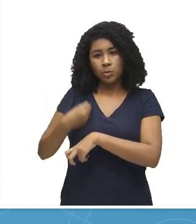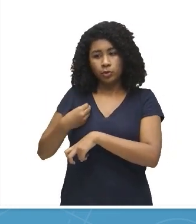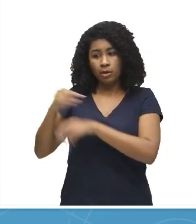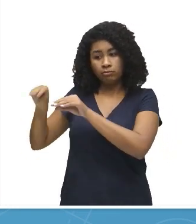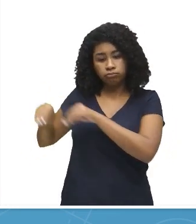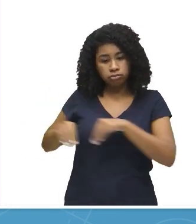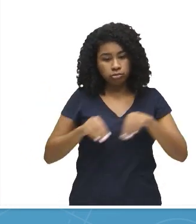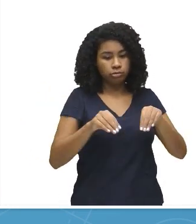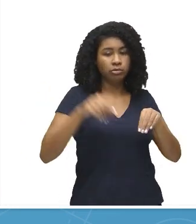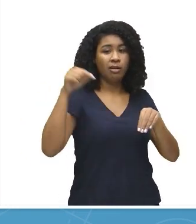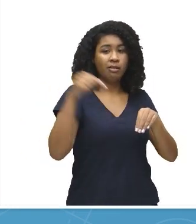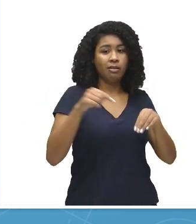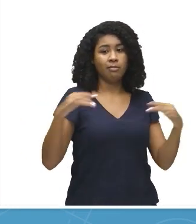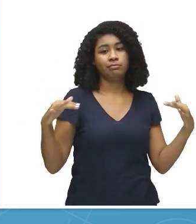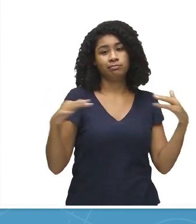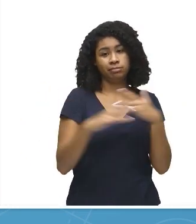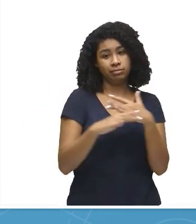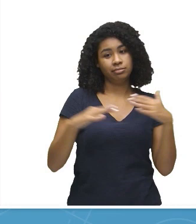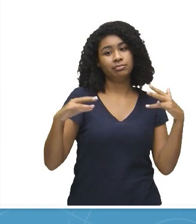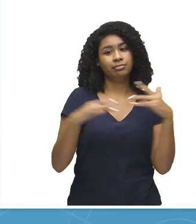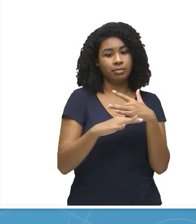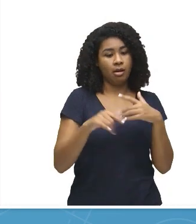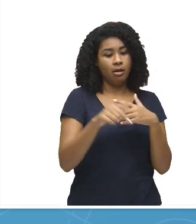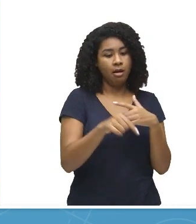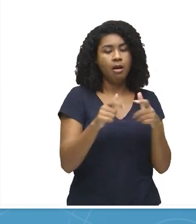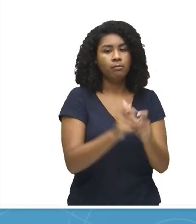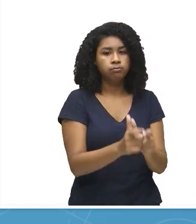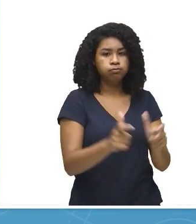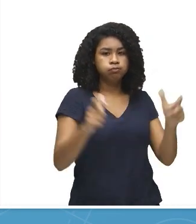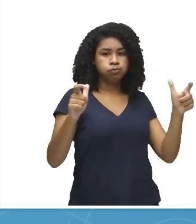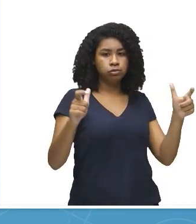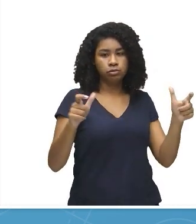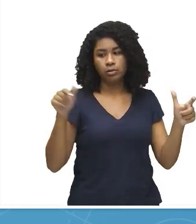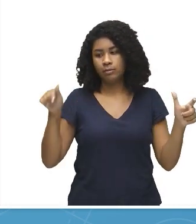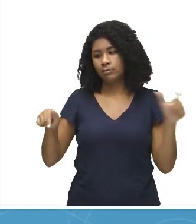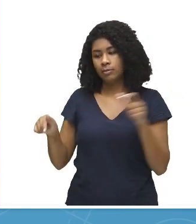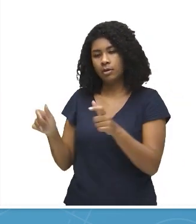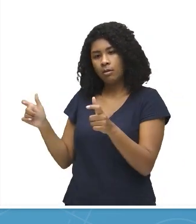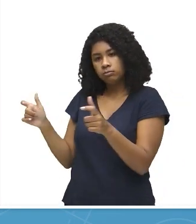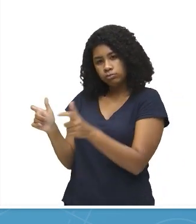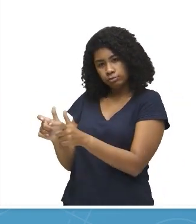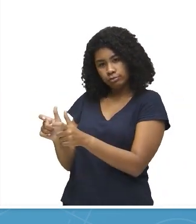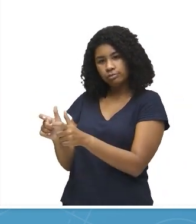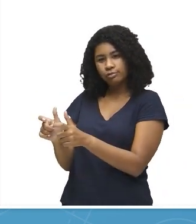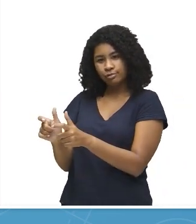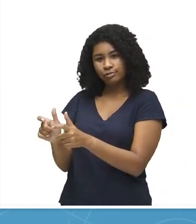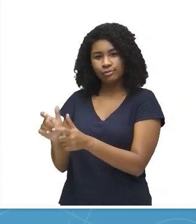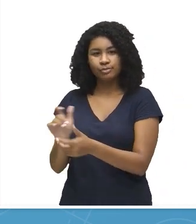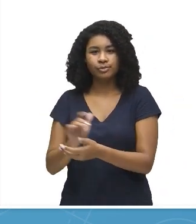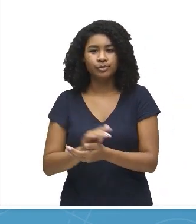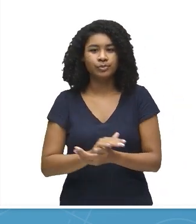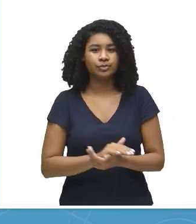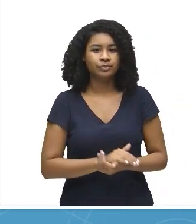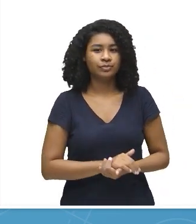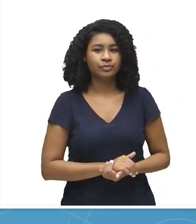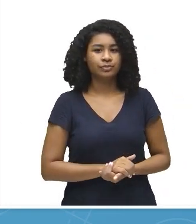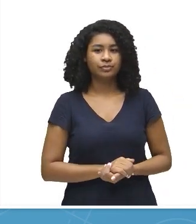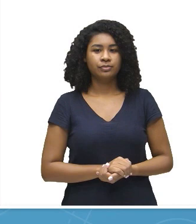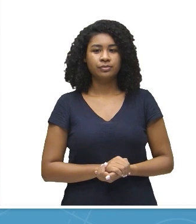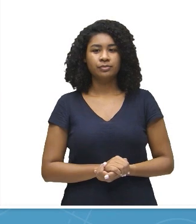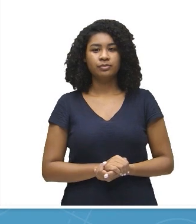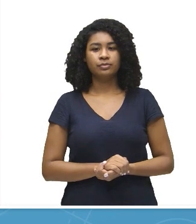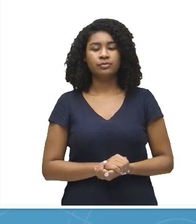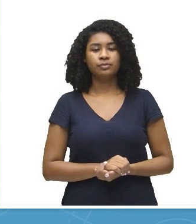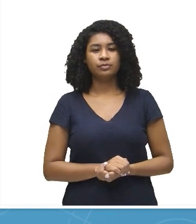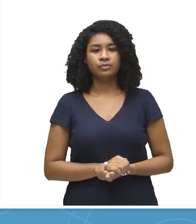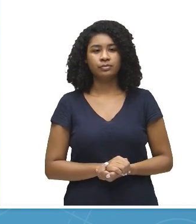principalmente pelo êxodo rural. O que é o êxodo rural? É a saída da população do meio rural